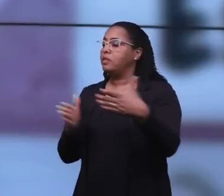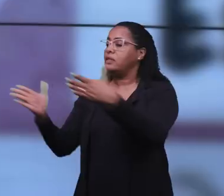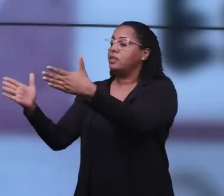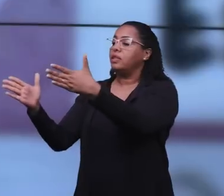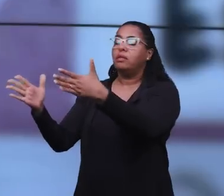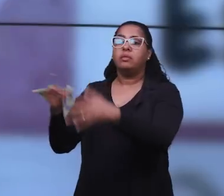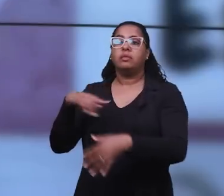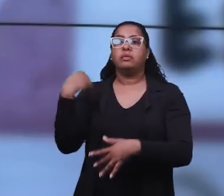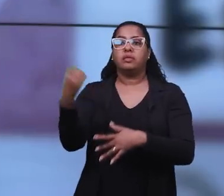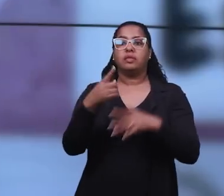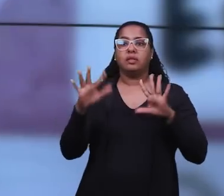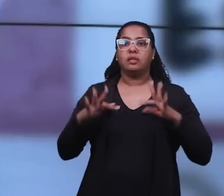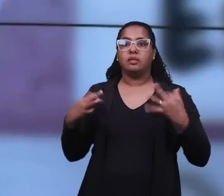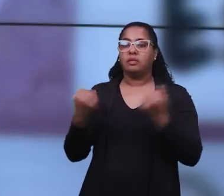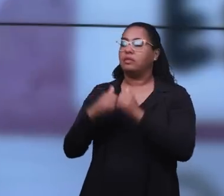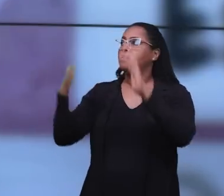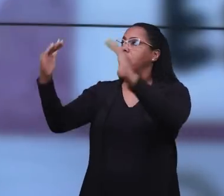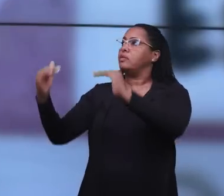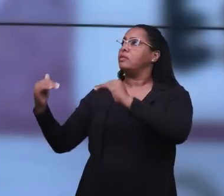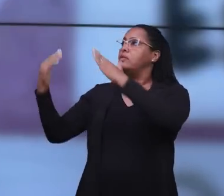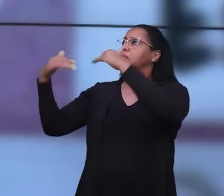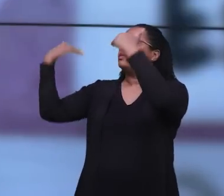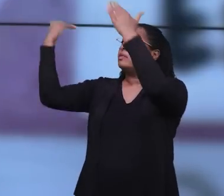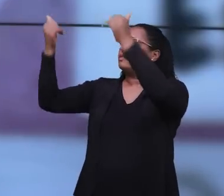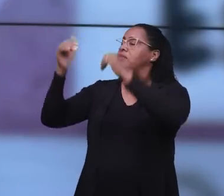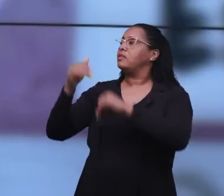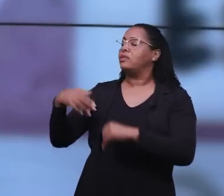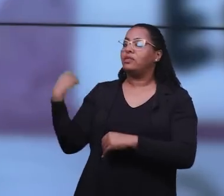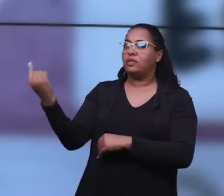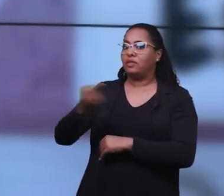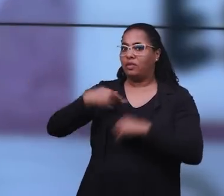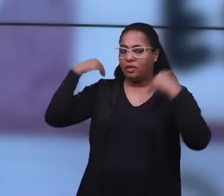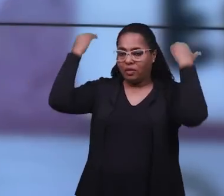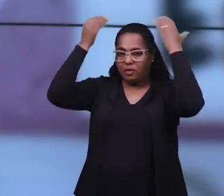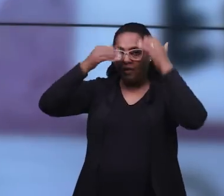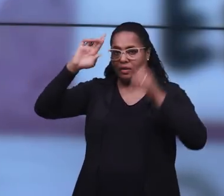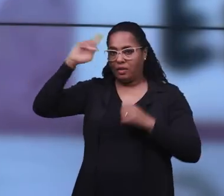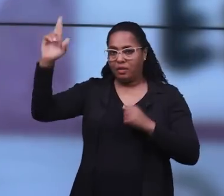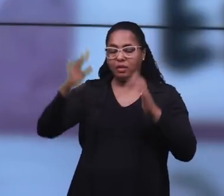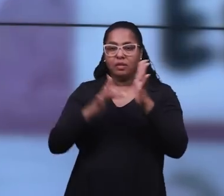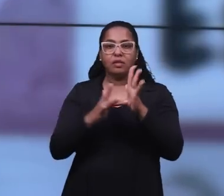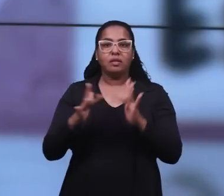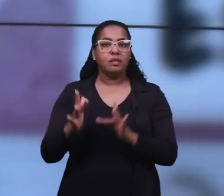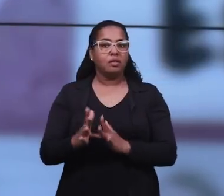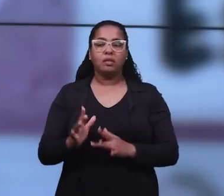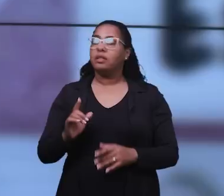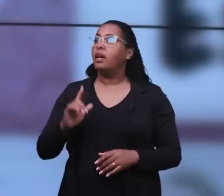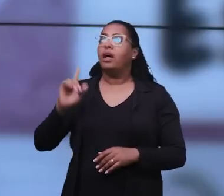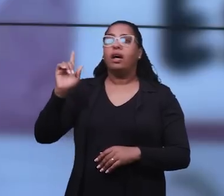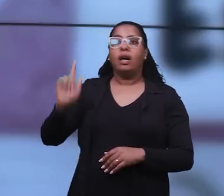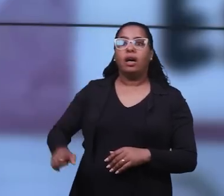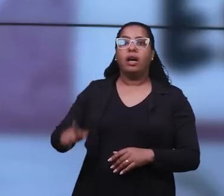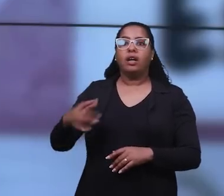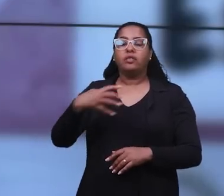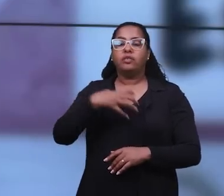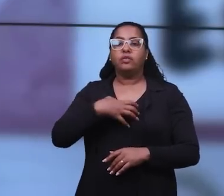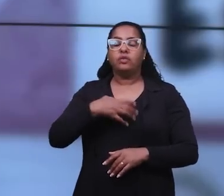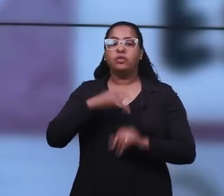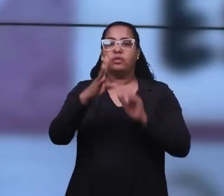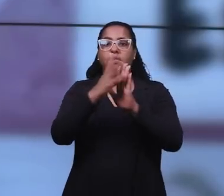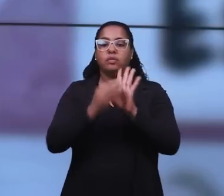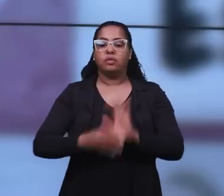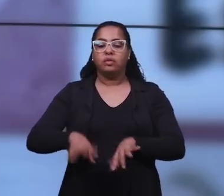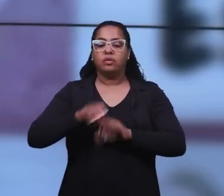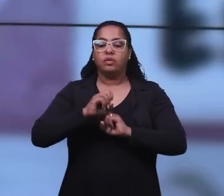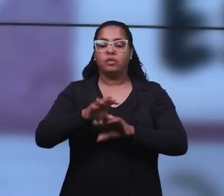nossa família. Engrandecido e exaltado seja o nosso Rei Jesus. Jesus é a forma e o conteúdo do